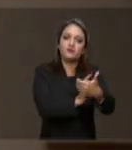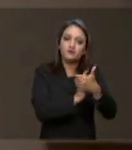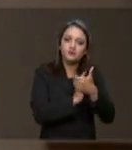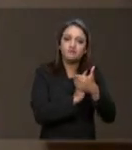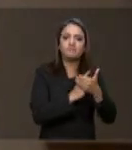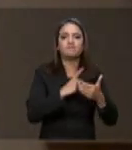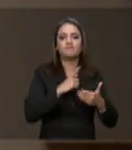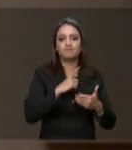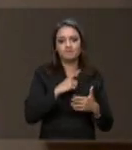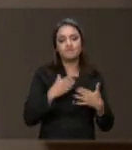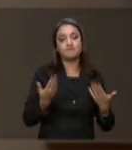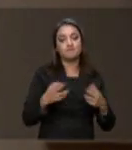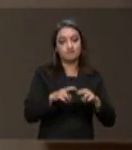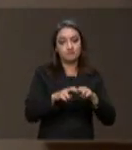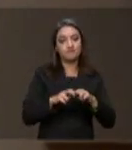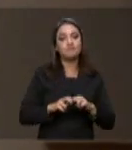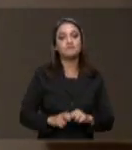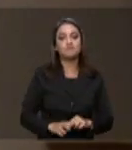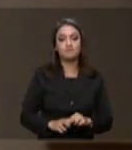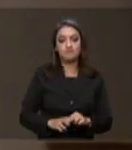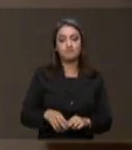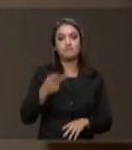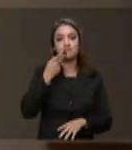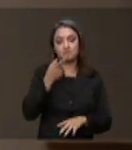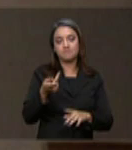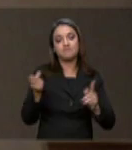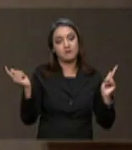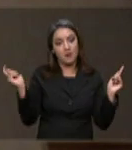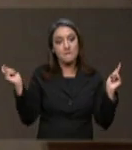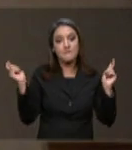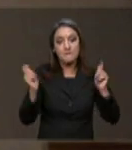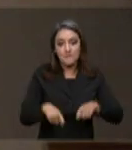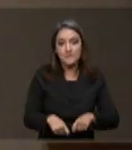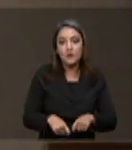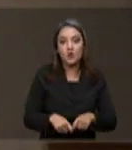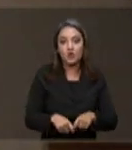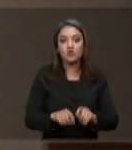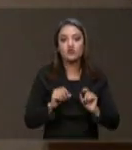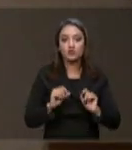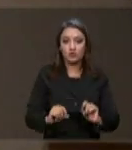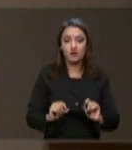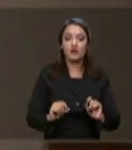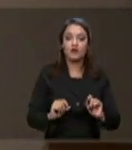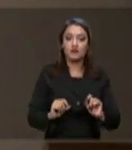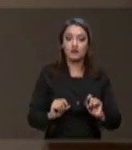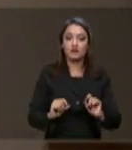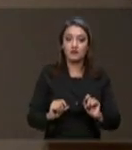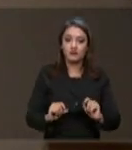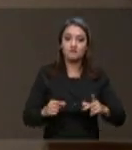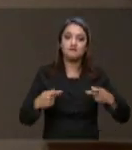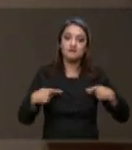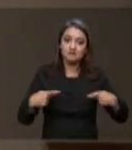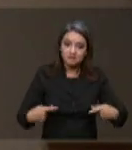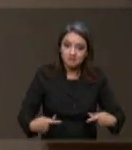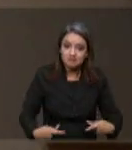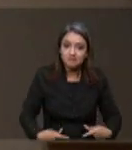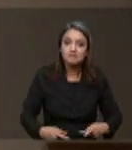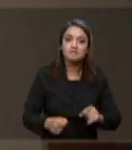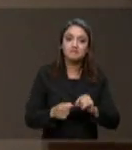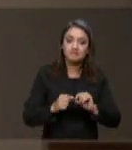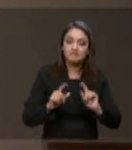e daí o meu reconhecimento da possibilidade de se enquadrar as condutas praticadas